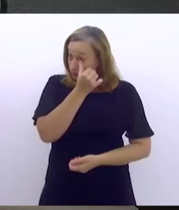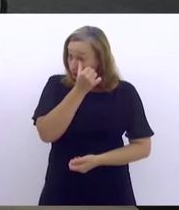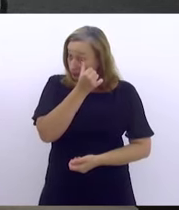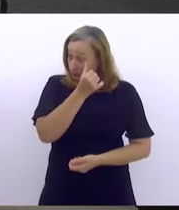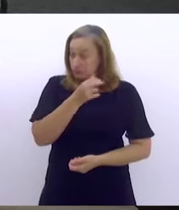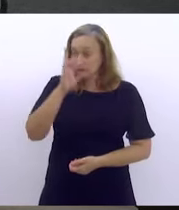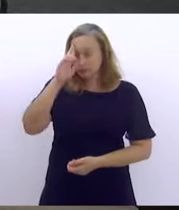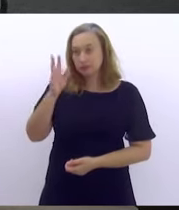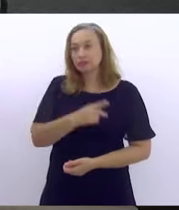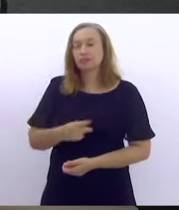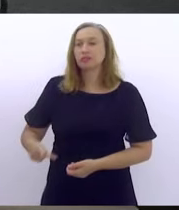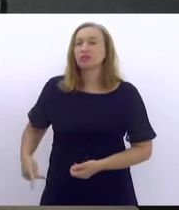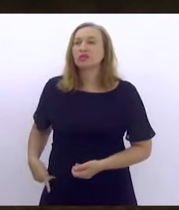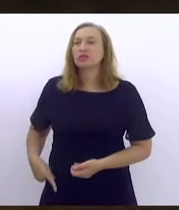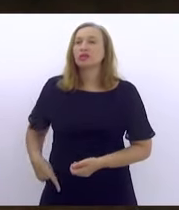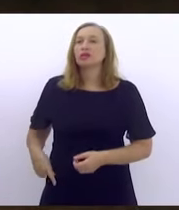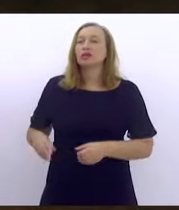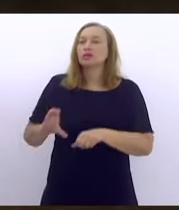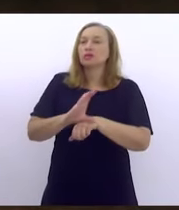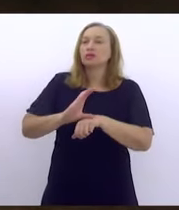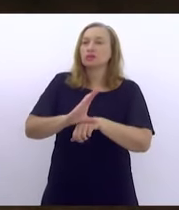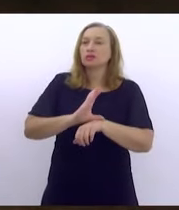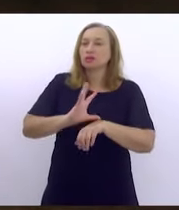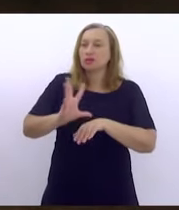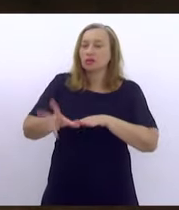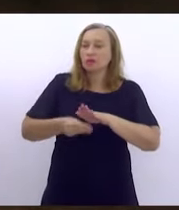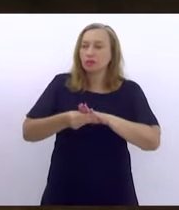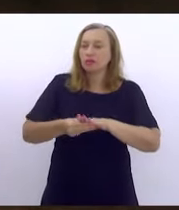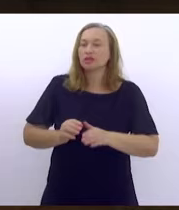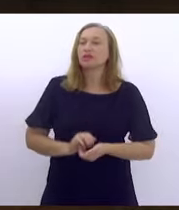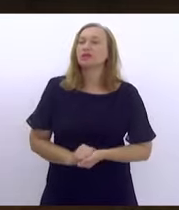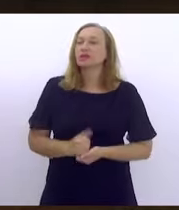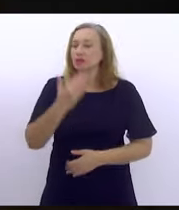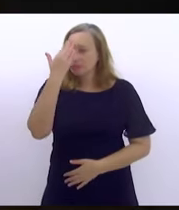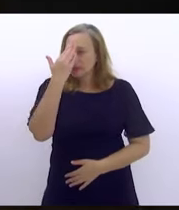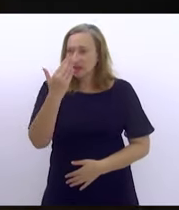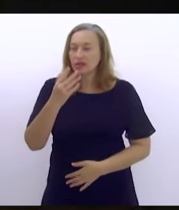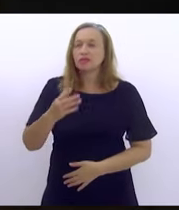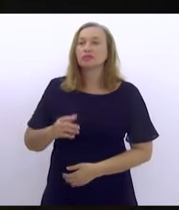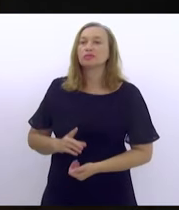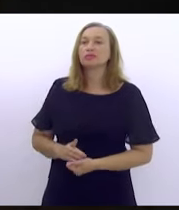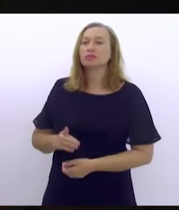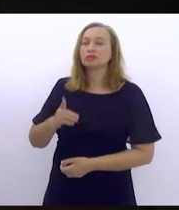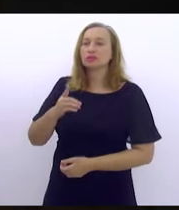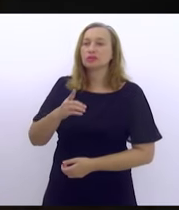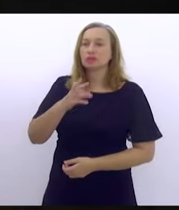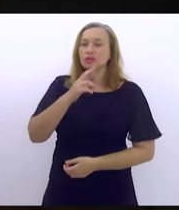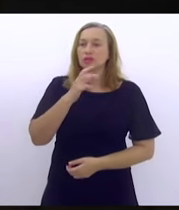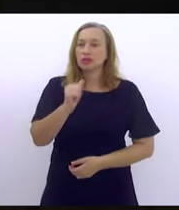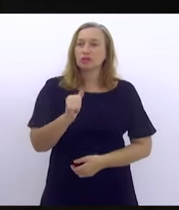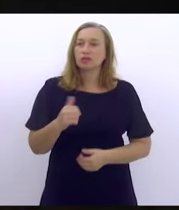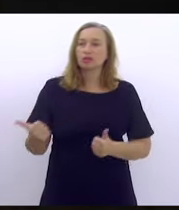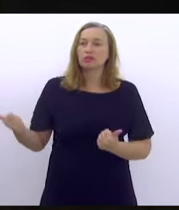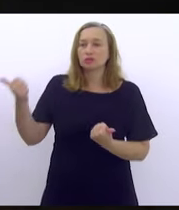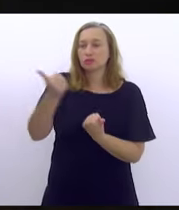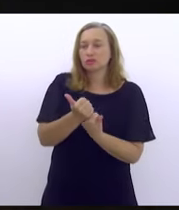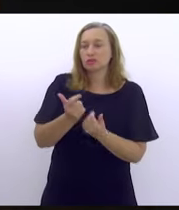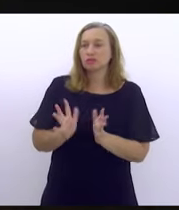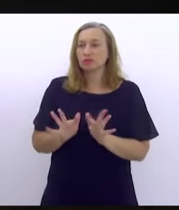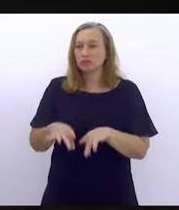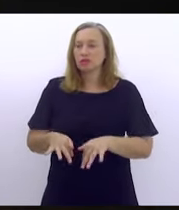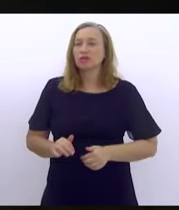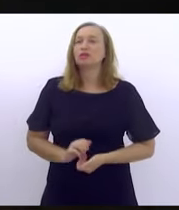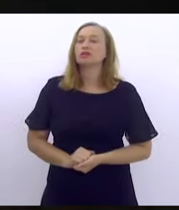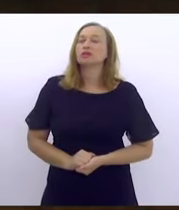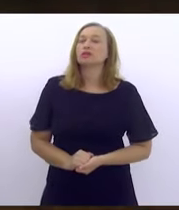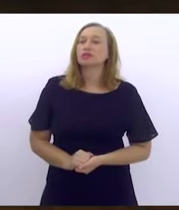Senhor presidente, parecer é pela constitucionalidade com emenda. Muito obrigado, Amorim. Concluindo por substitutivo, Amorim.